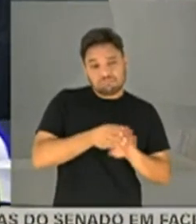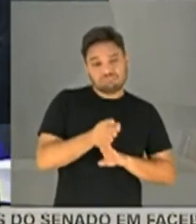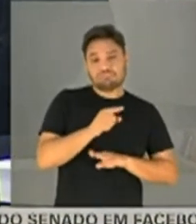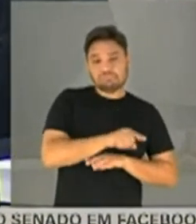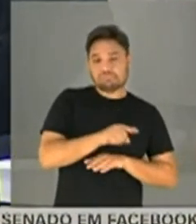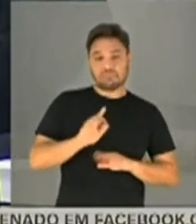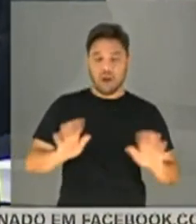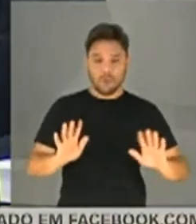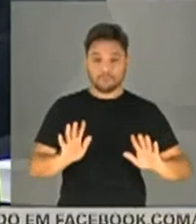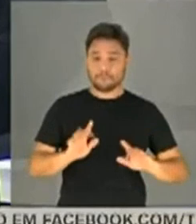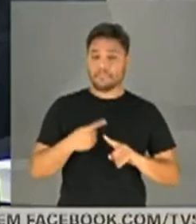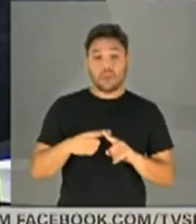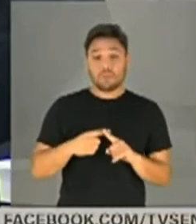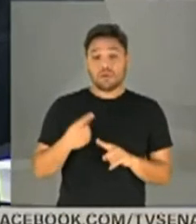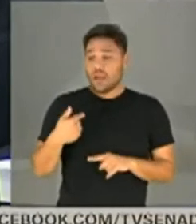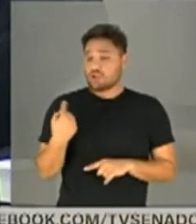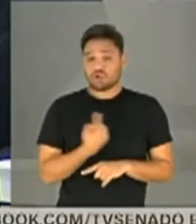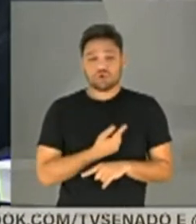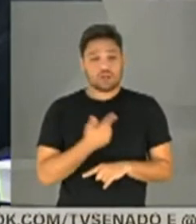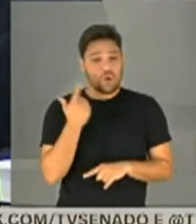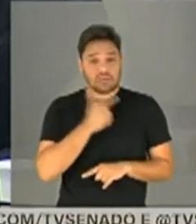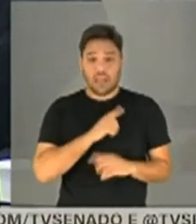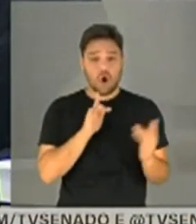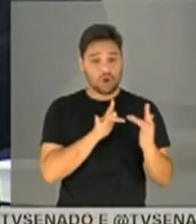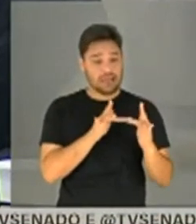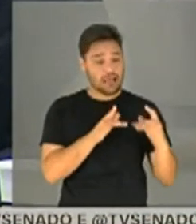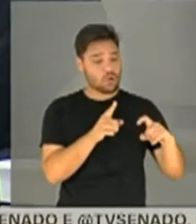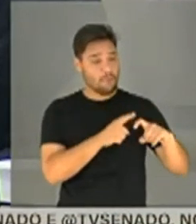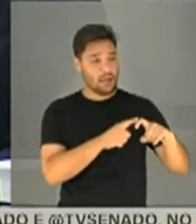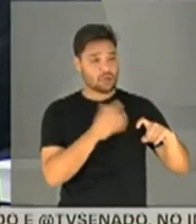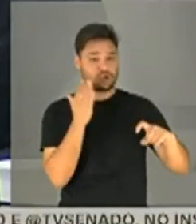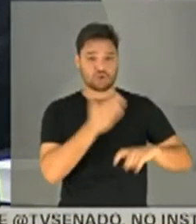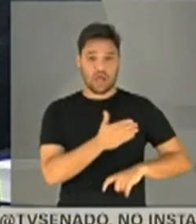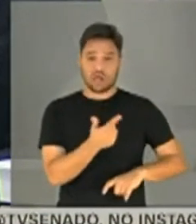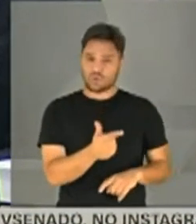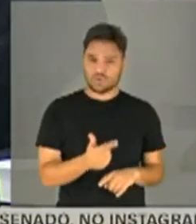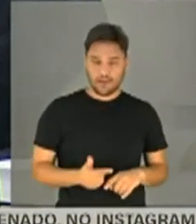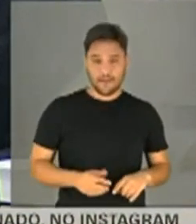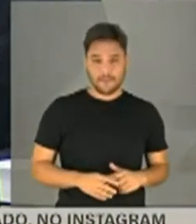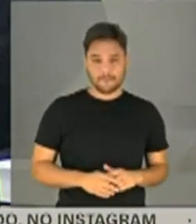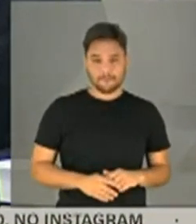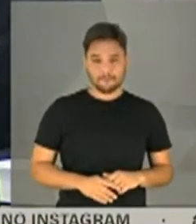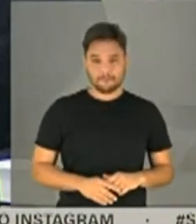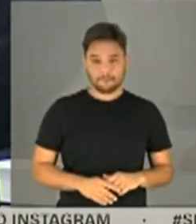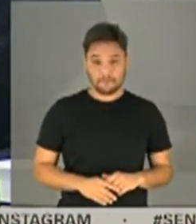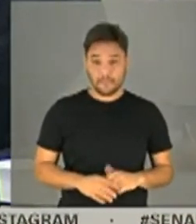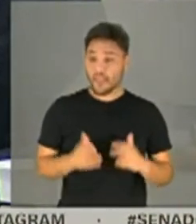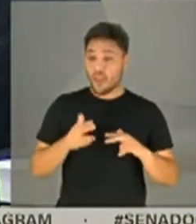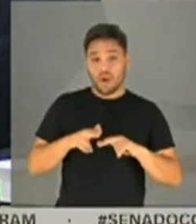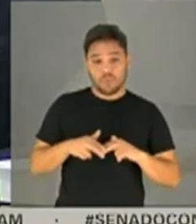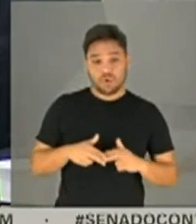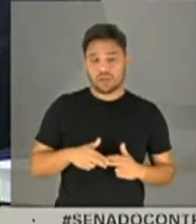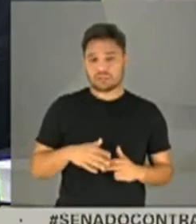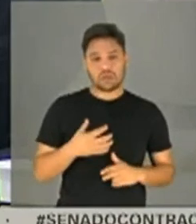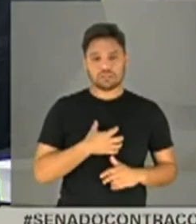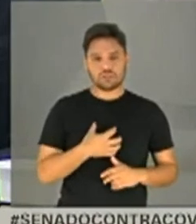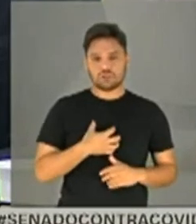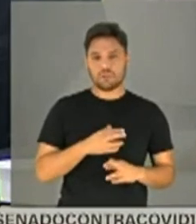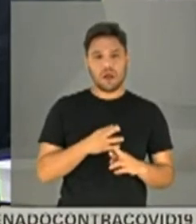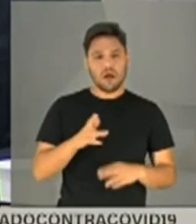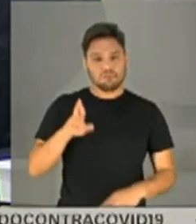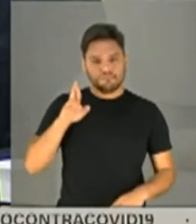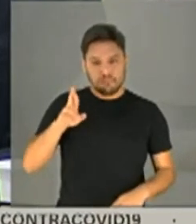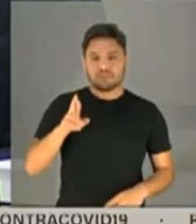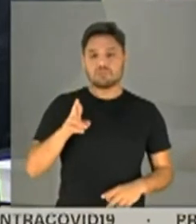aquele produto. Até porque não temos contato com a comunidade médica direta. Portanto, não nos sentimos responsáveis por